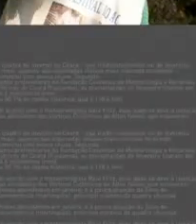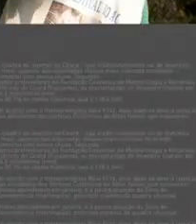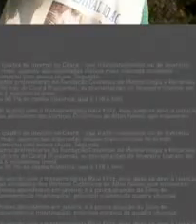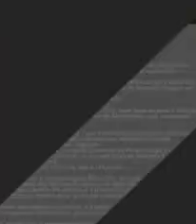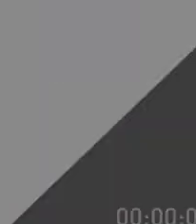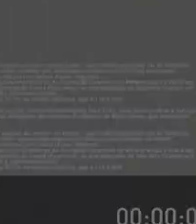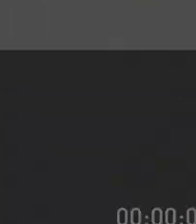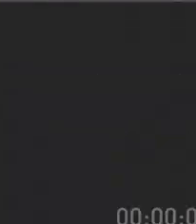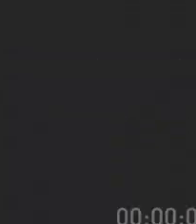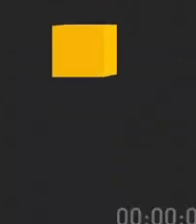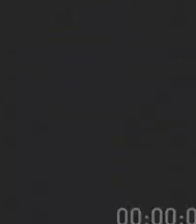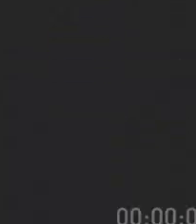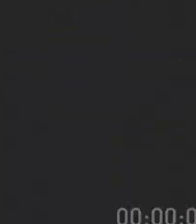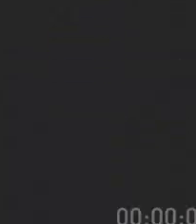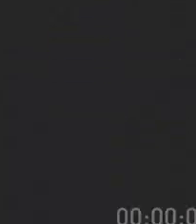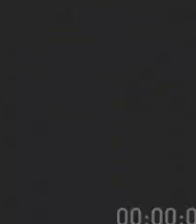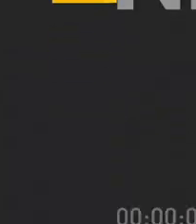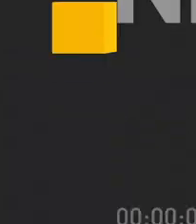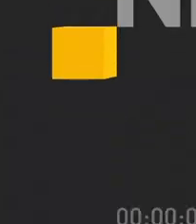ae